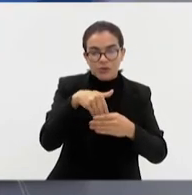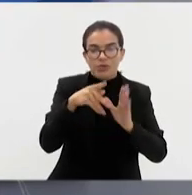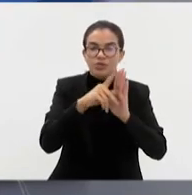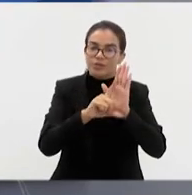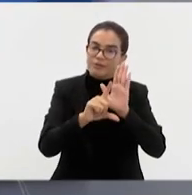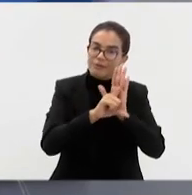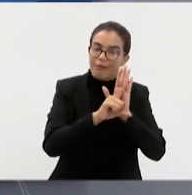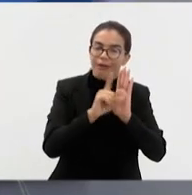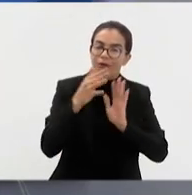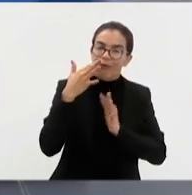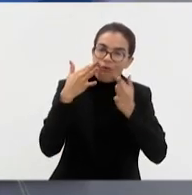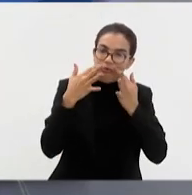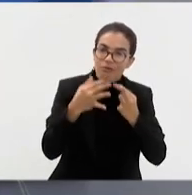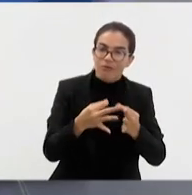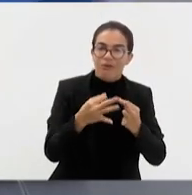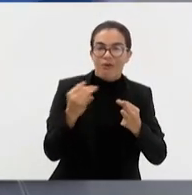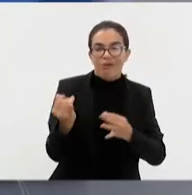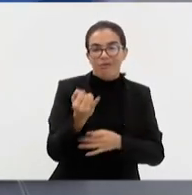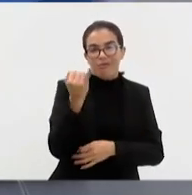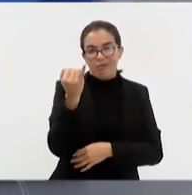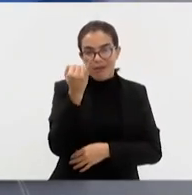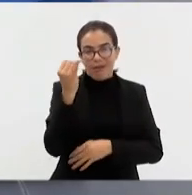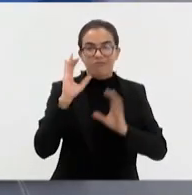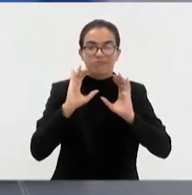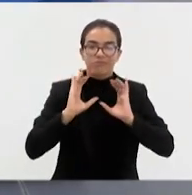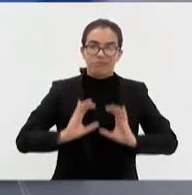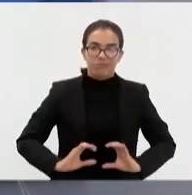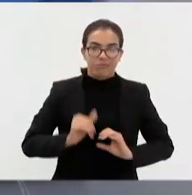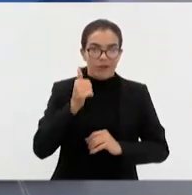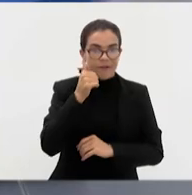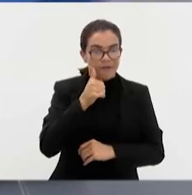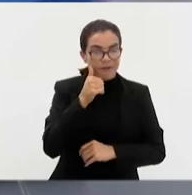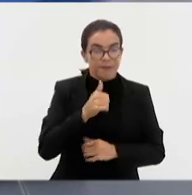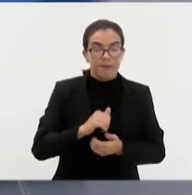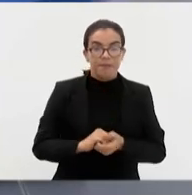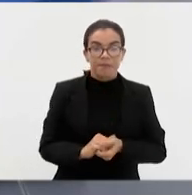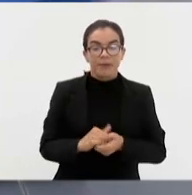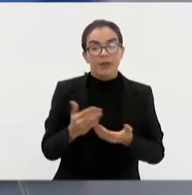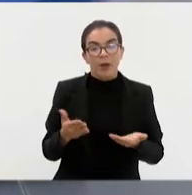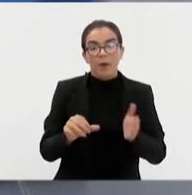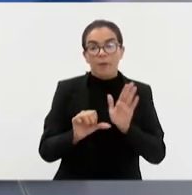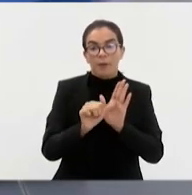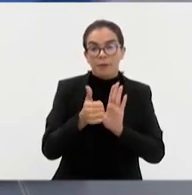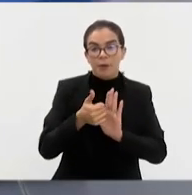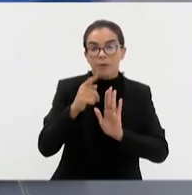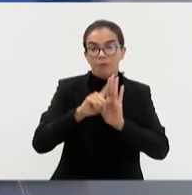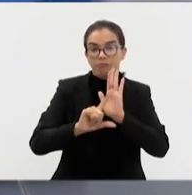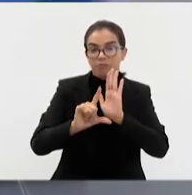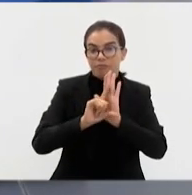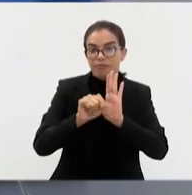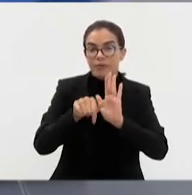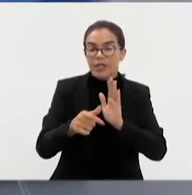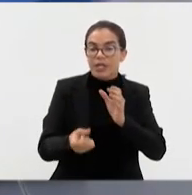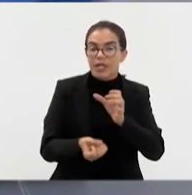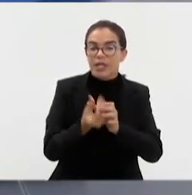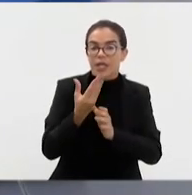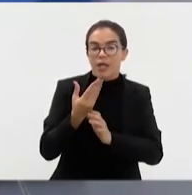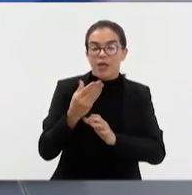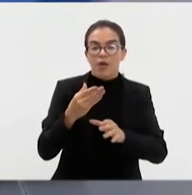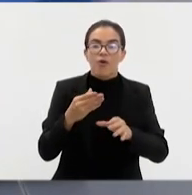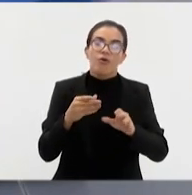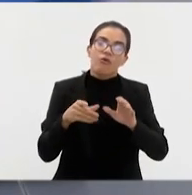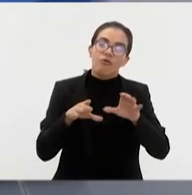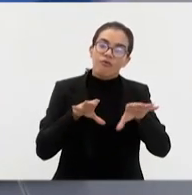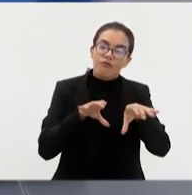que interessem, que tenham a ver com a cidadania feminina. Então, o primeiro projeto é que cria um programa de formação